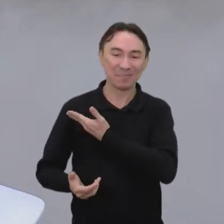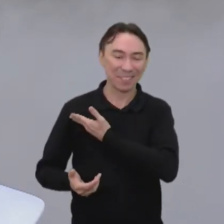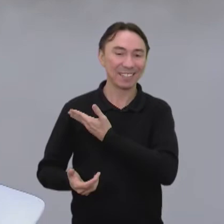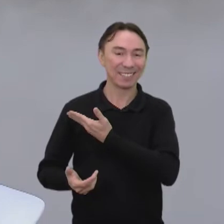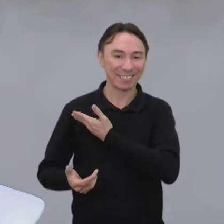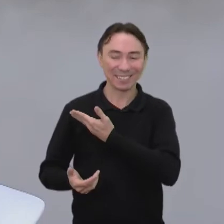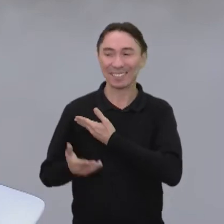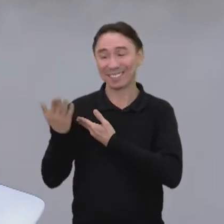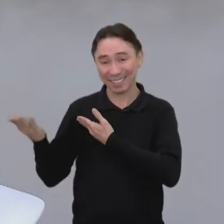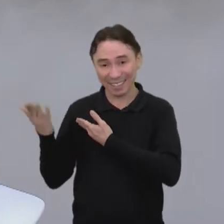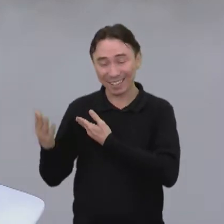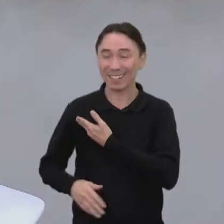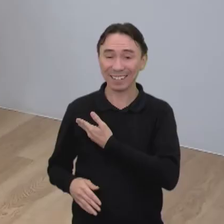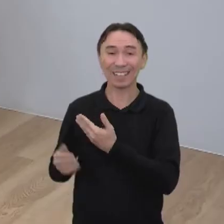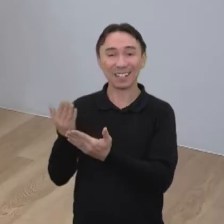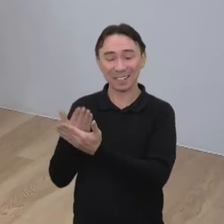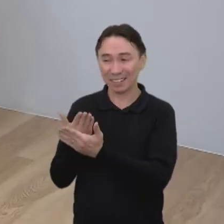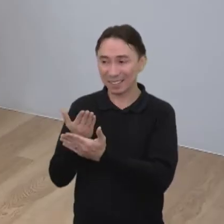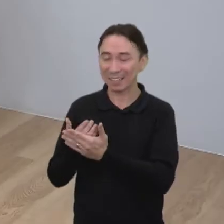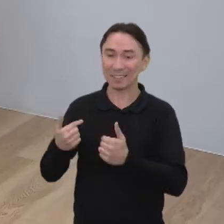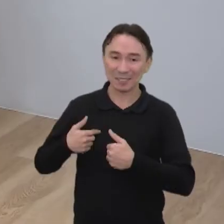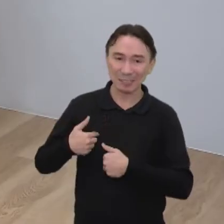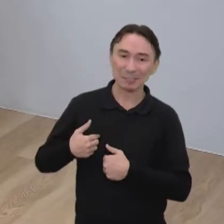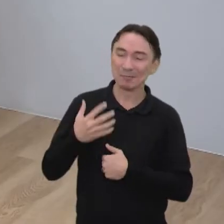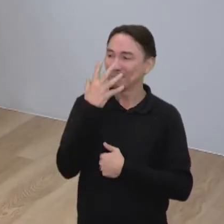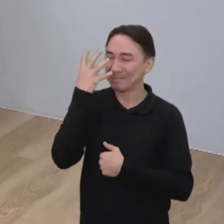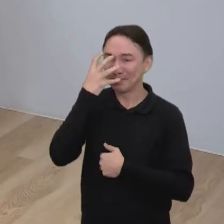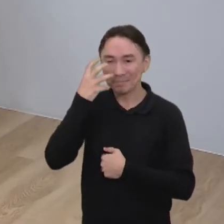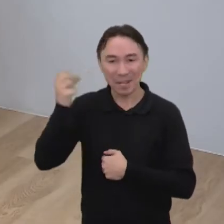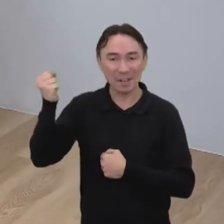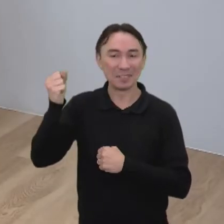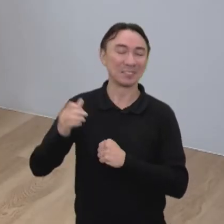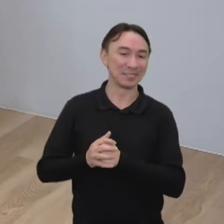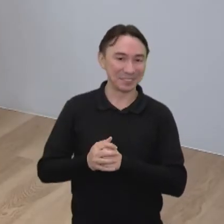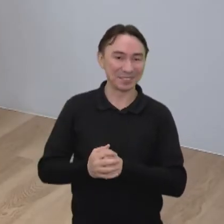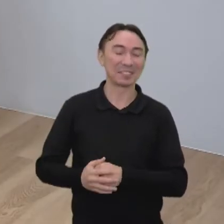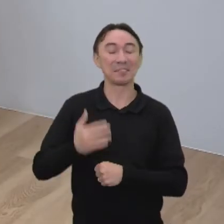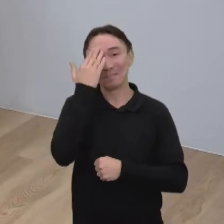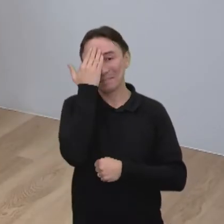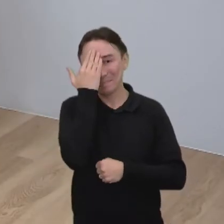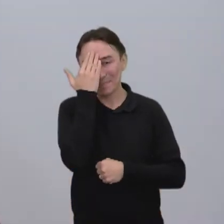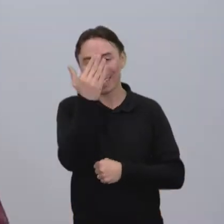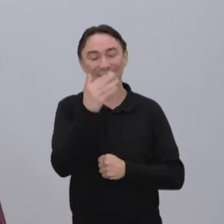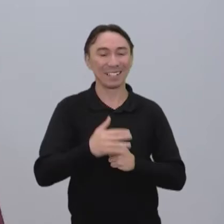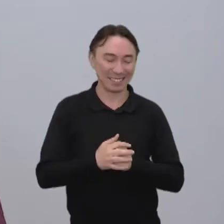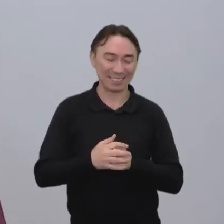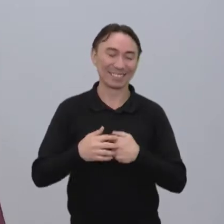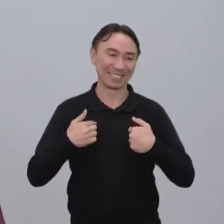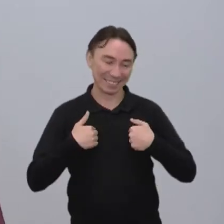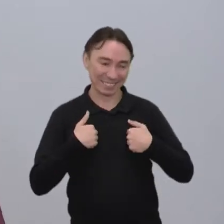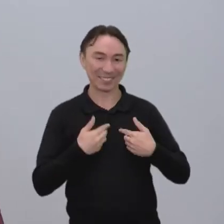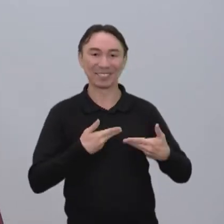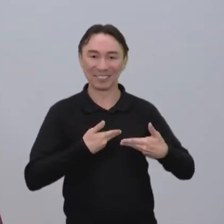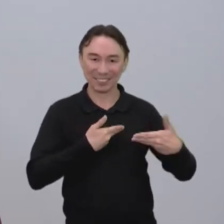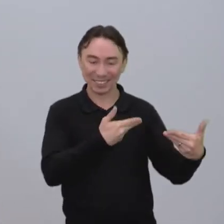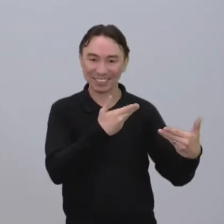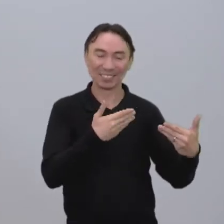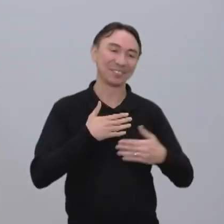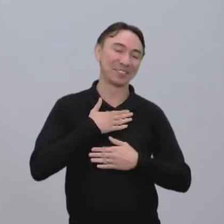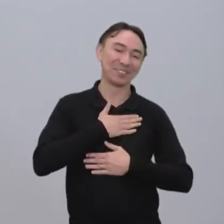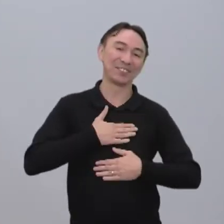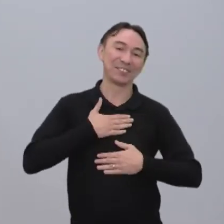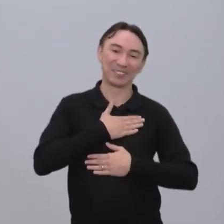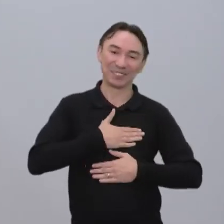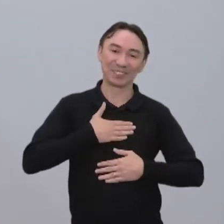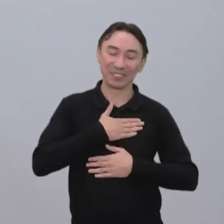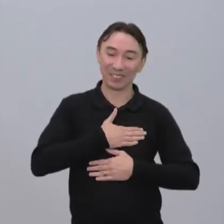dessa professora. Mafê, muito obrigada e seja bem-vinda. Eu que agradeço, Pri, pelo convite. Vai ser um prazer estar com